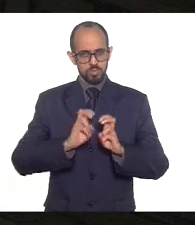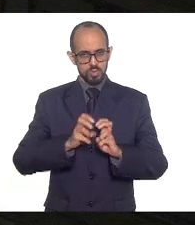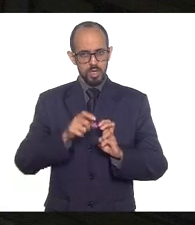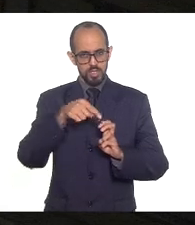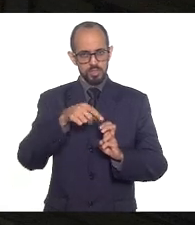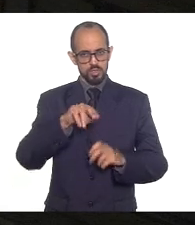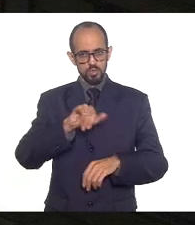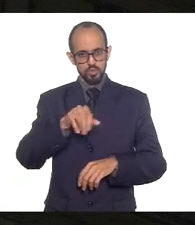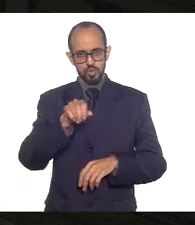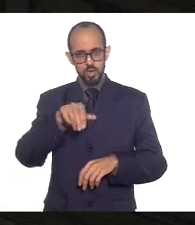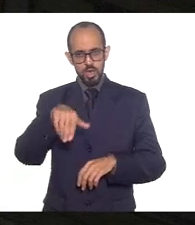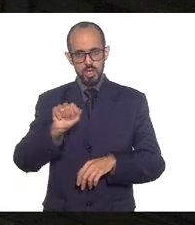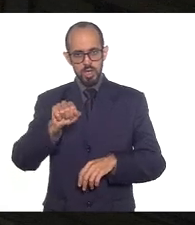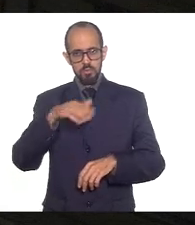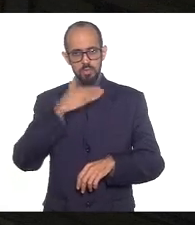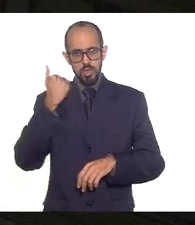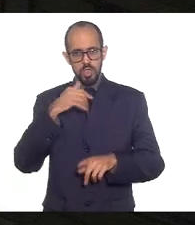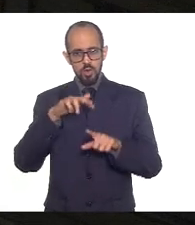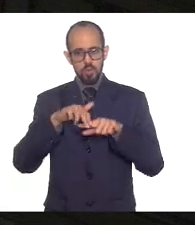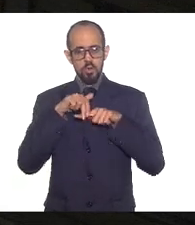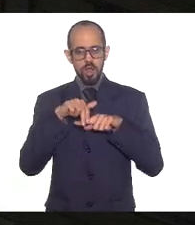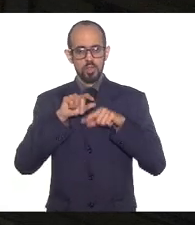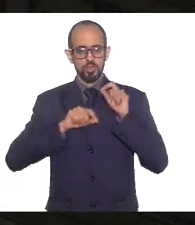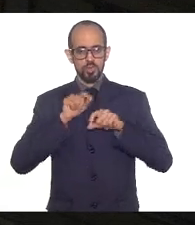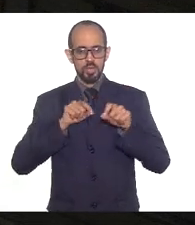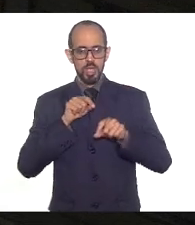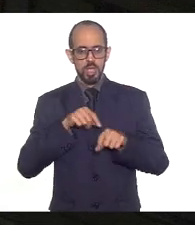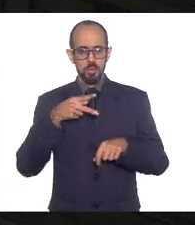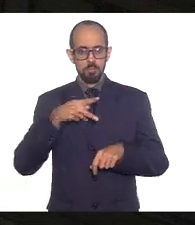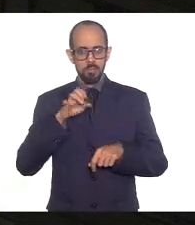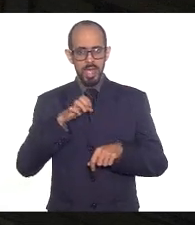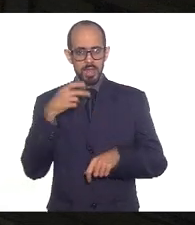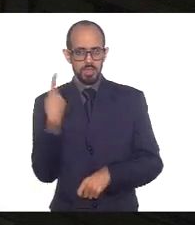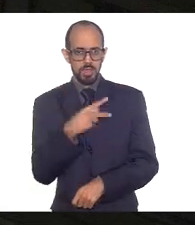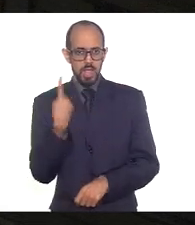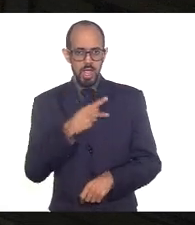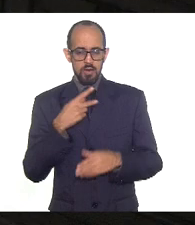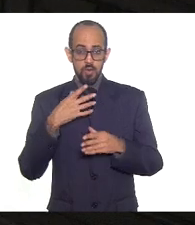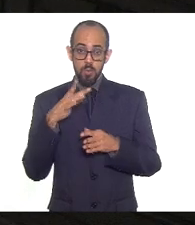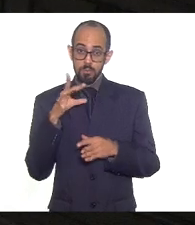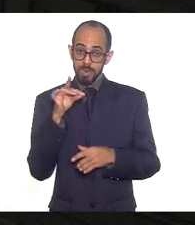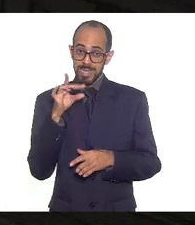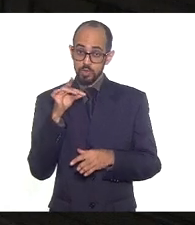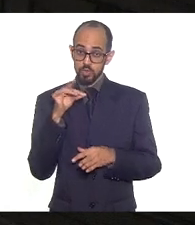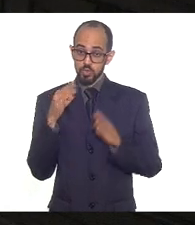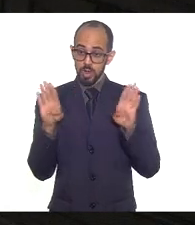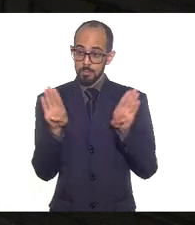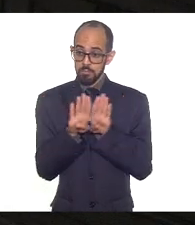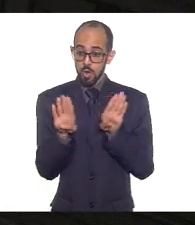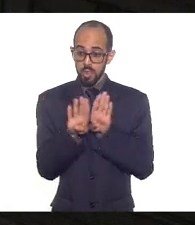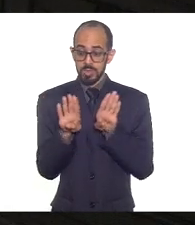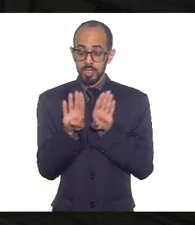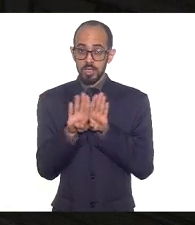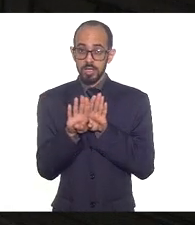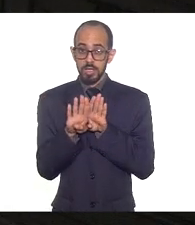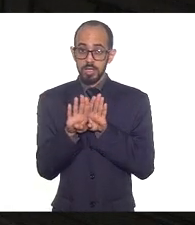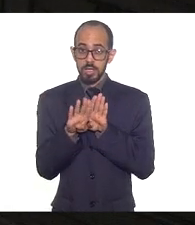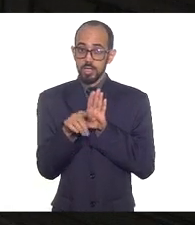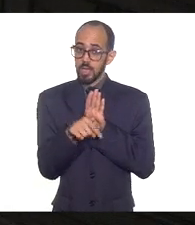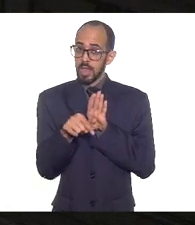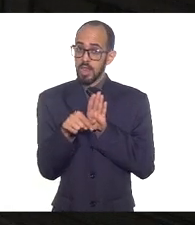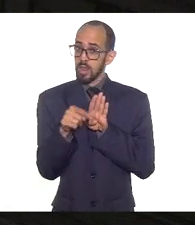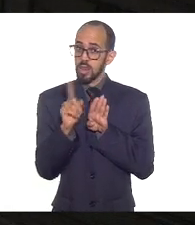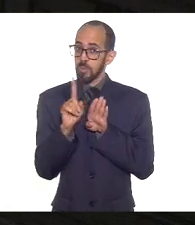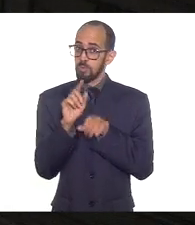Joana morreu o senhor presidente porque eu sou o seu pé ficou preso na ponta da composição e a